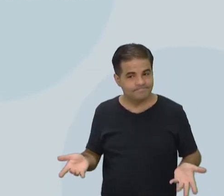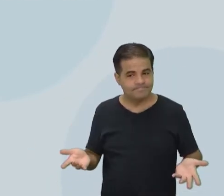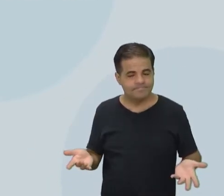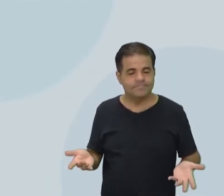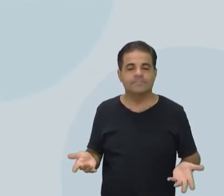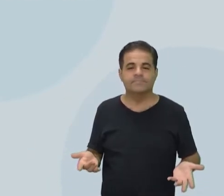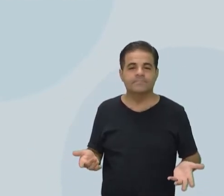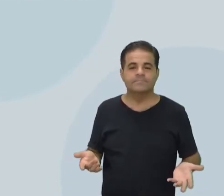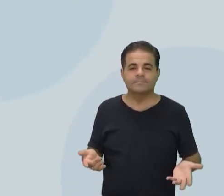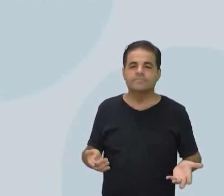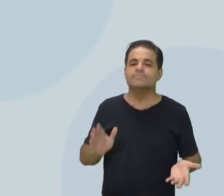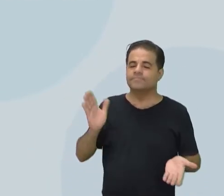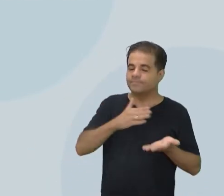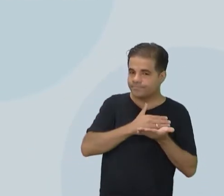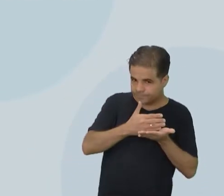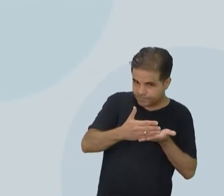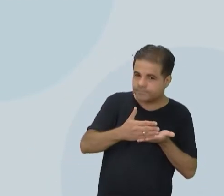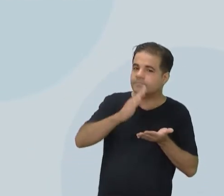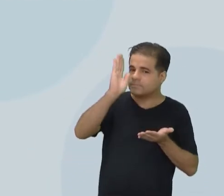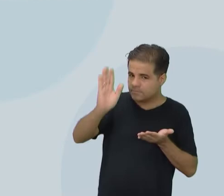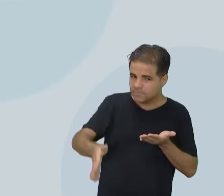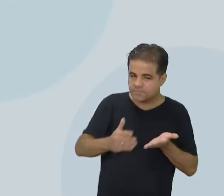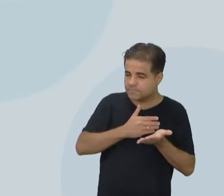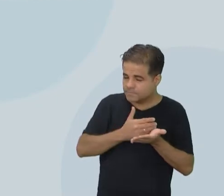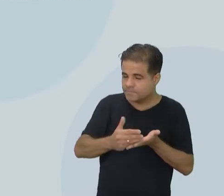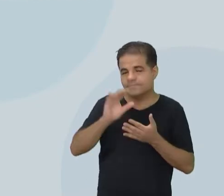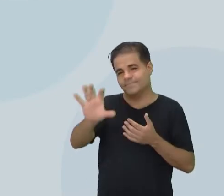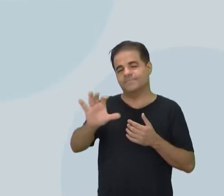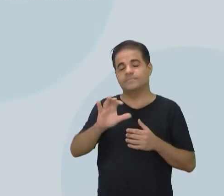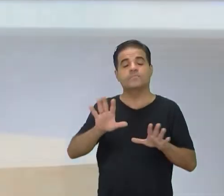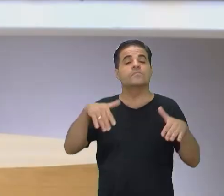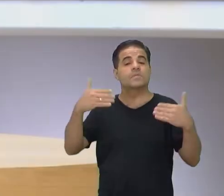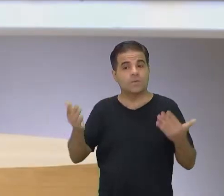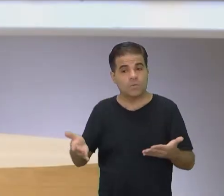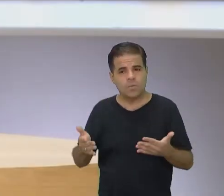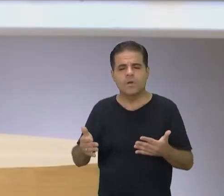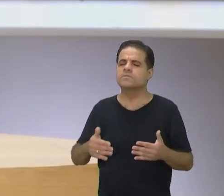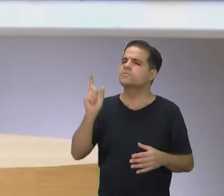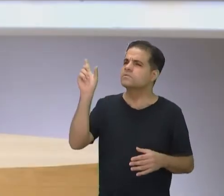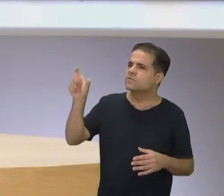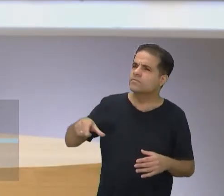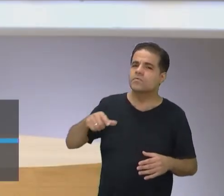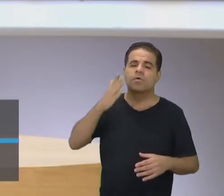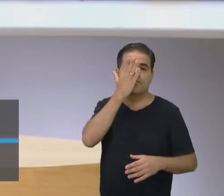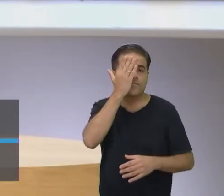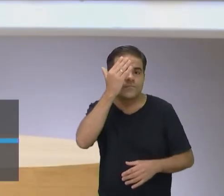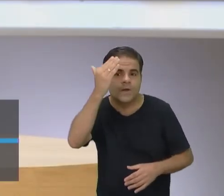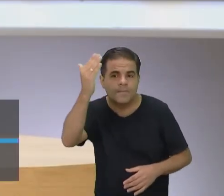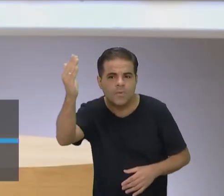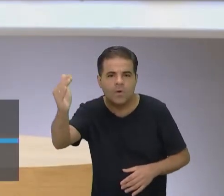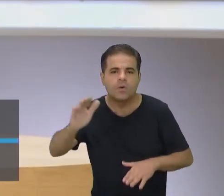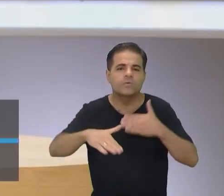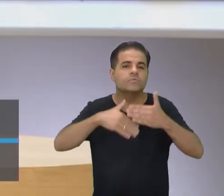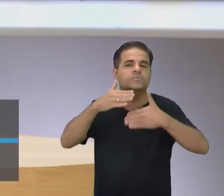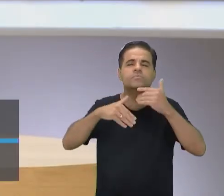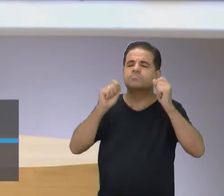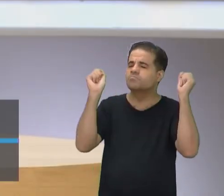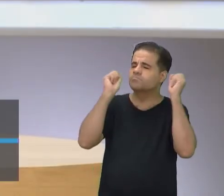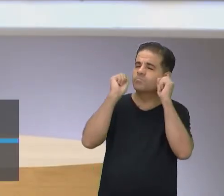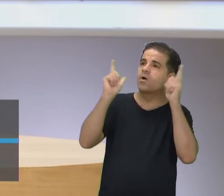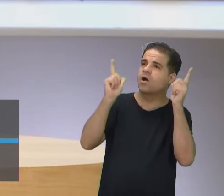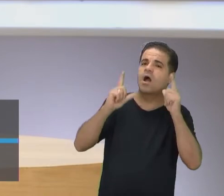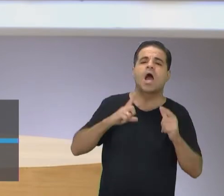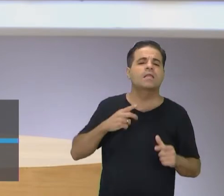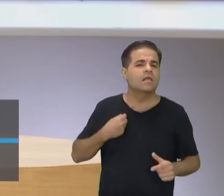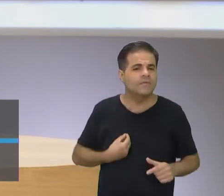Vamos ver esse dinossauro. Já começa daí. E ele ficou extremamente famoso por isso. Quando despertou, o dinossauro ainda